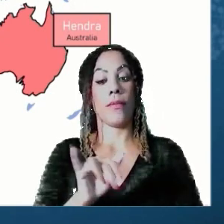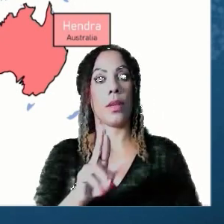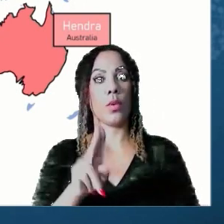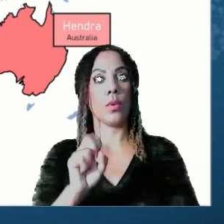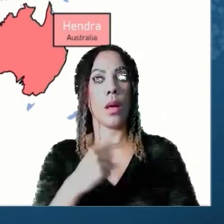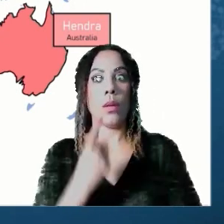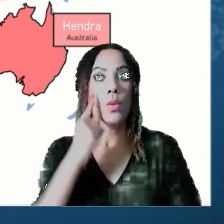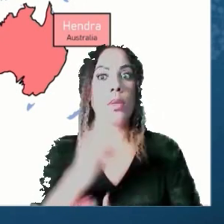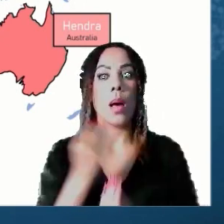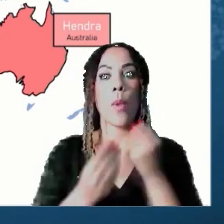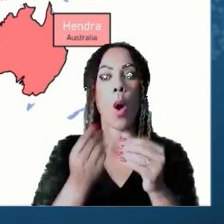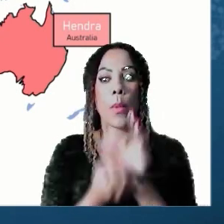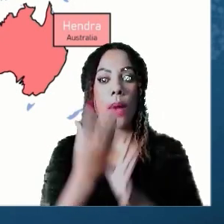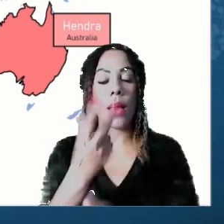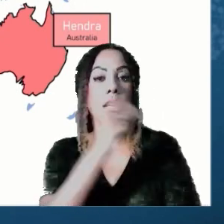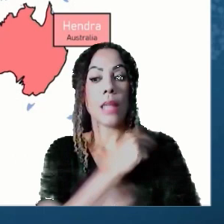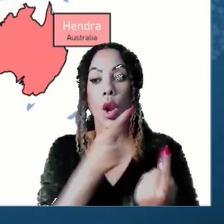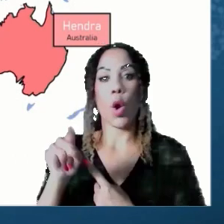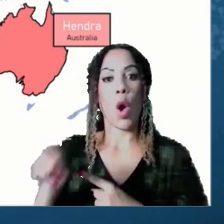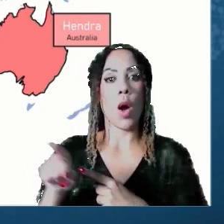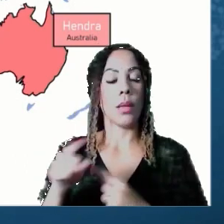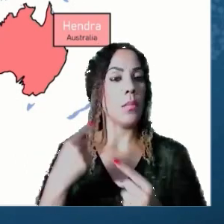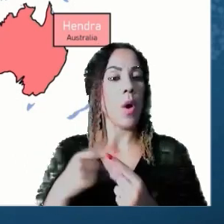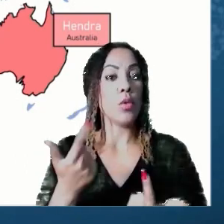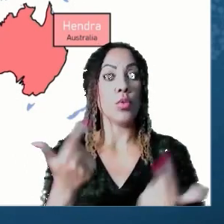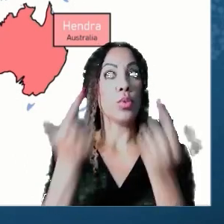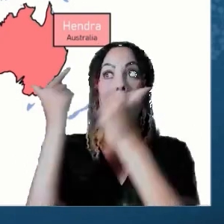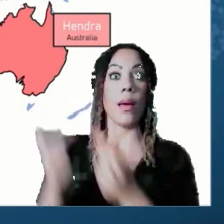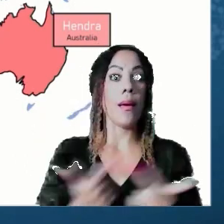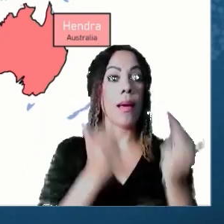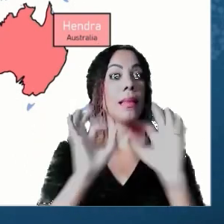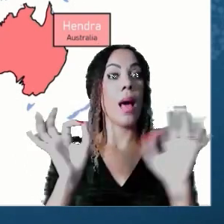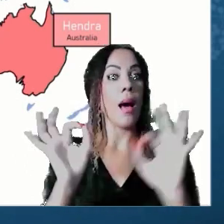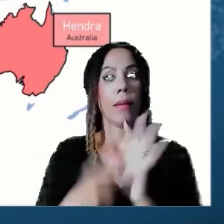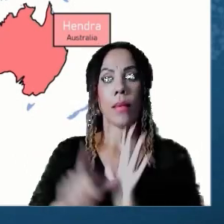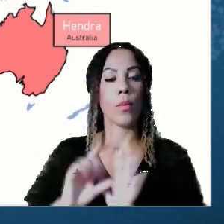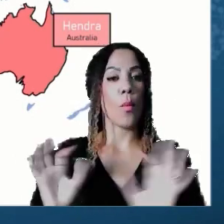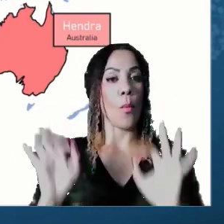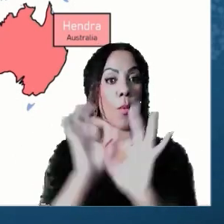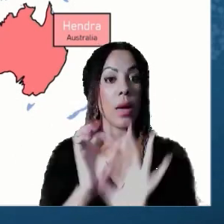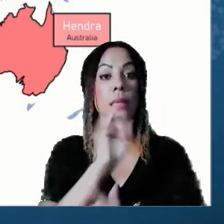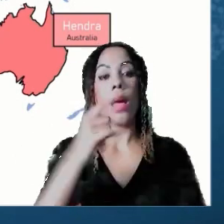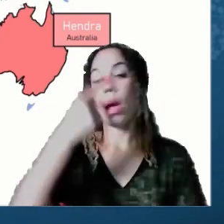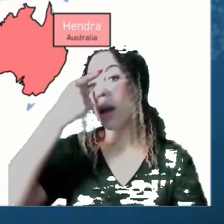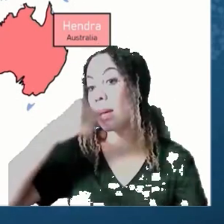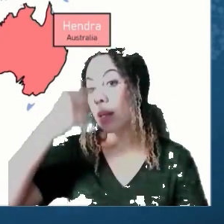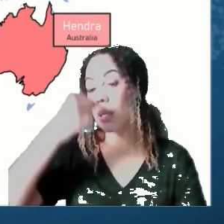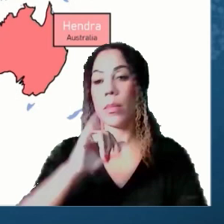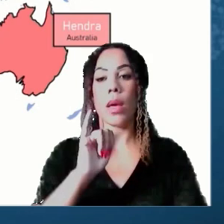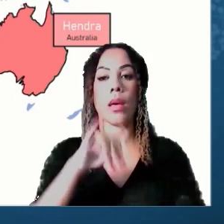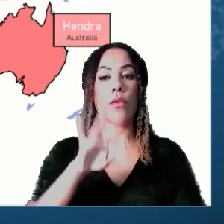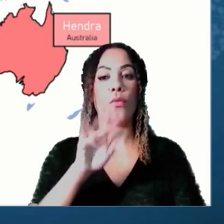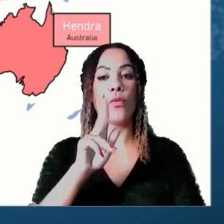uma vacina contra coronavírus, porque não havia vacinas contra o coronavírus antes. Se fosse gripe, influenza, nós teríamos